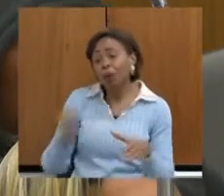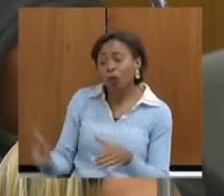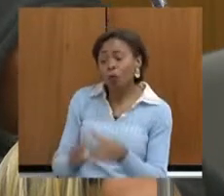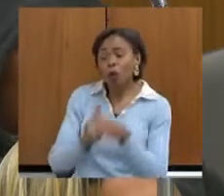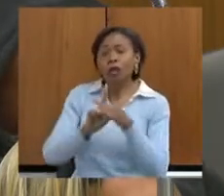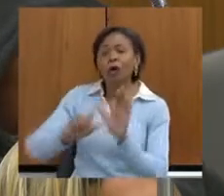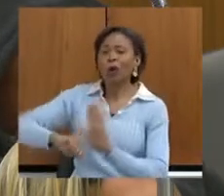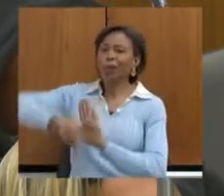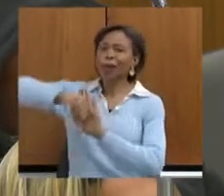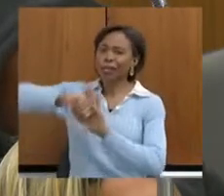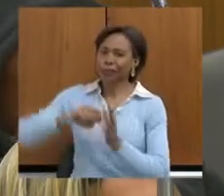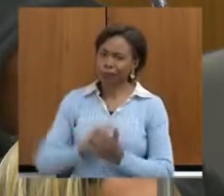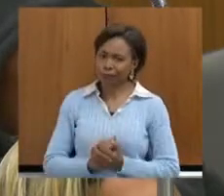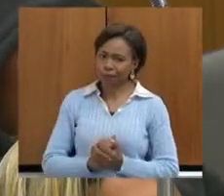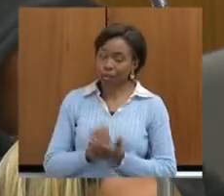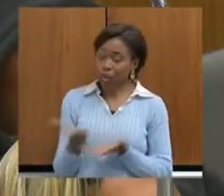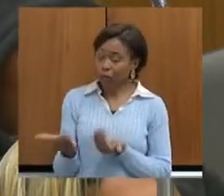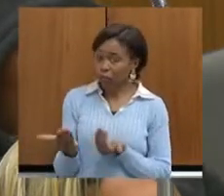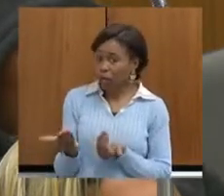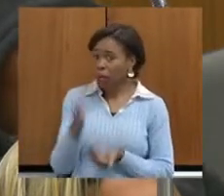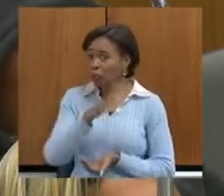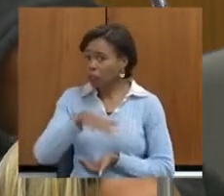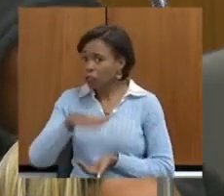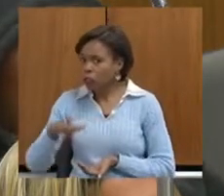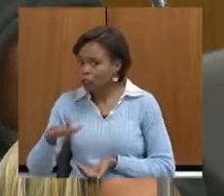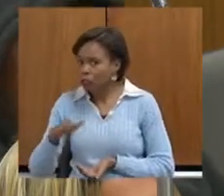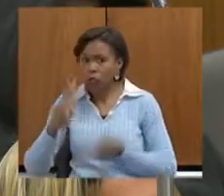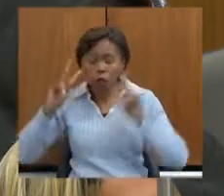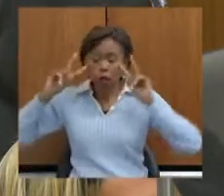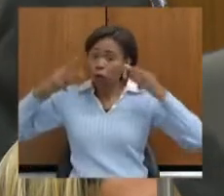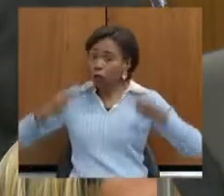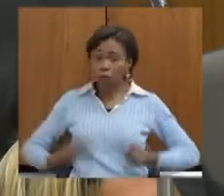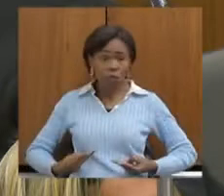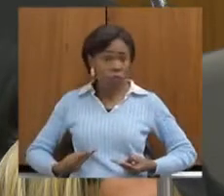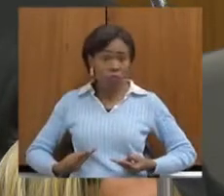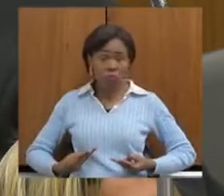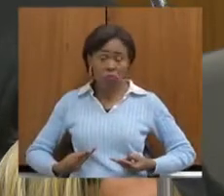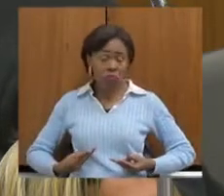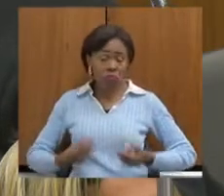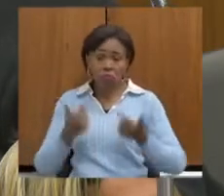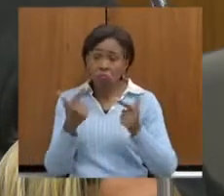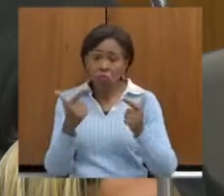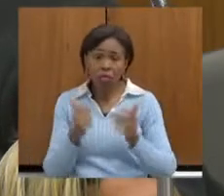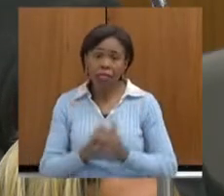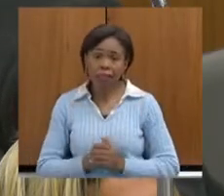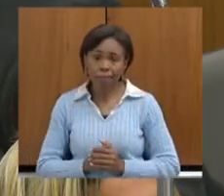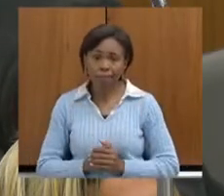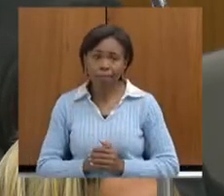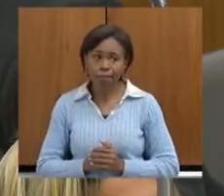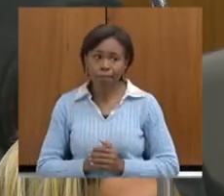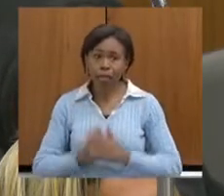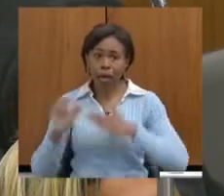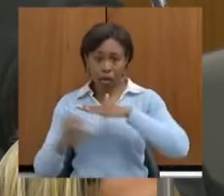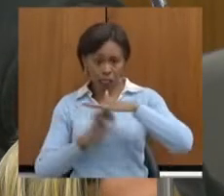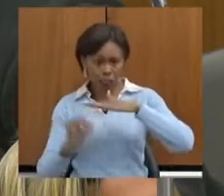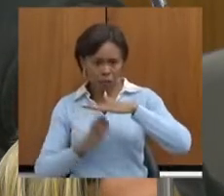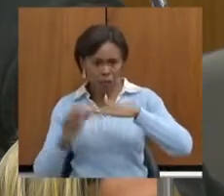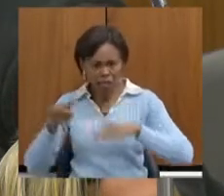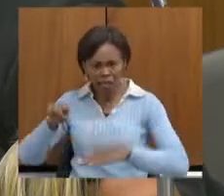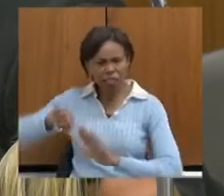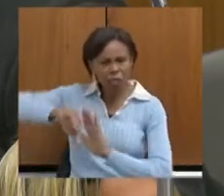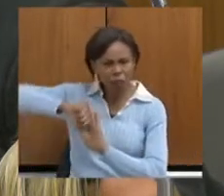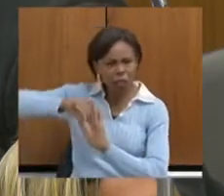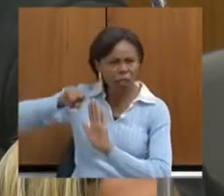porque nós crianças e adolescentes não somos reconhecidos como atingidos aí as empresas criminosas